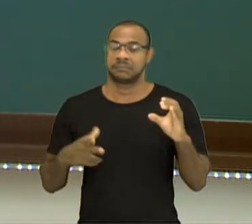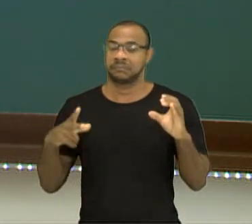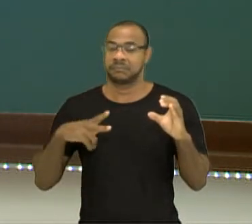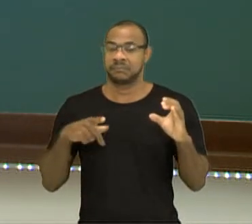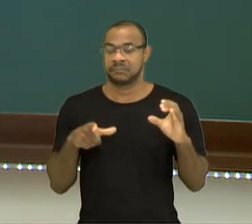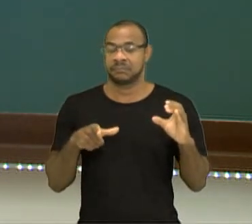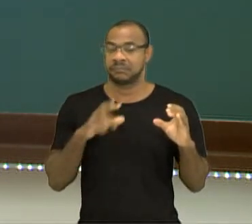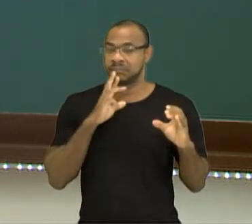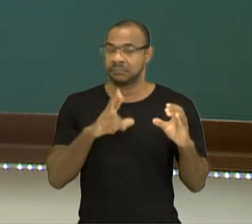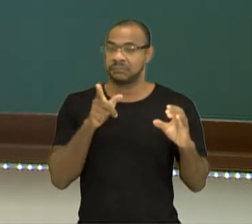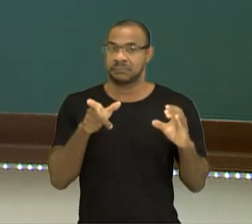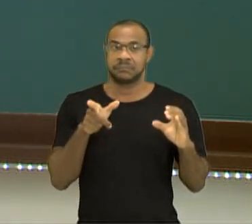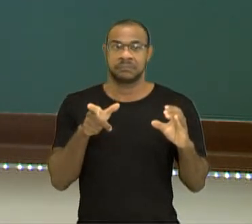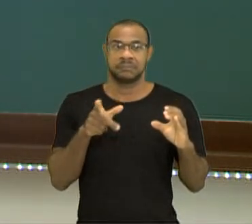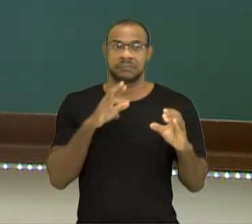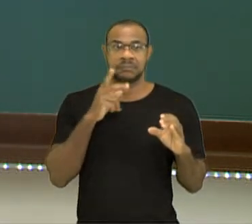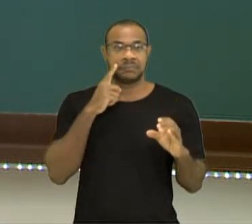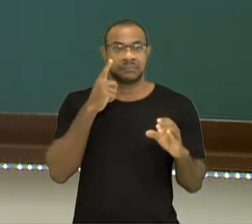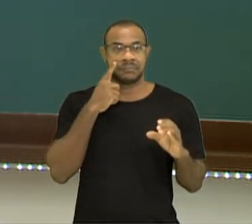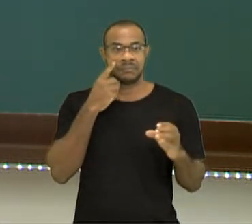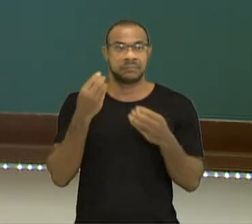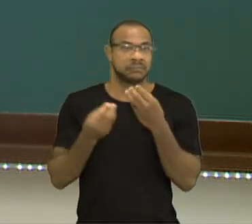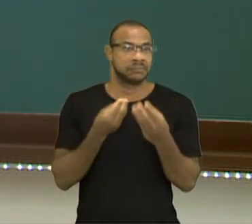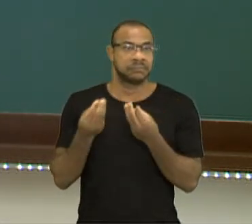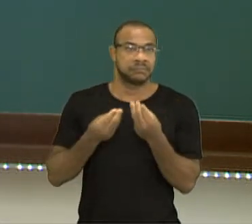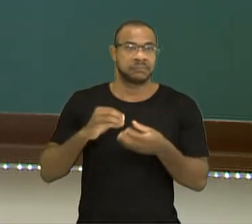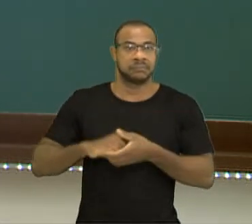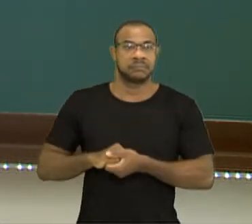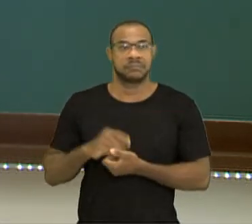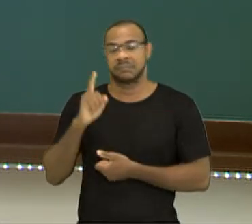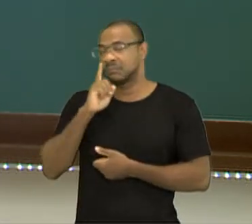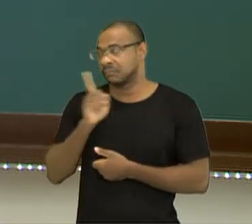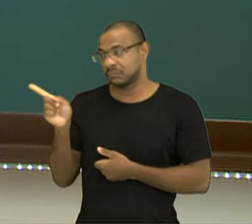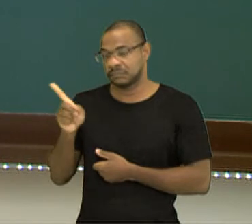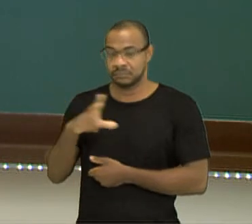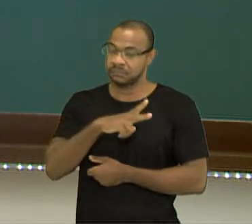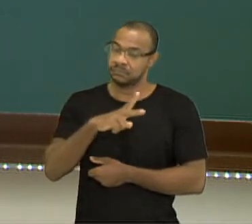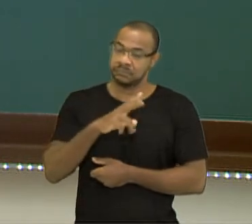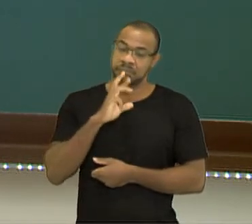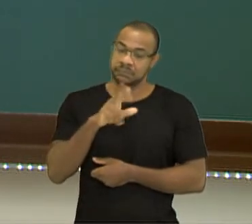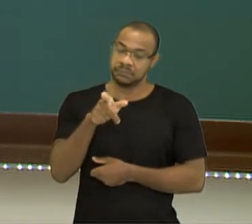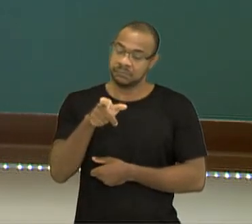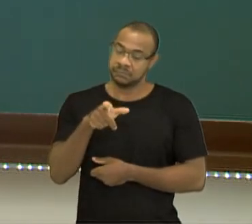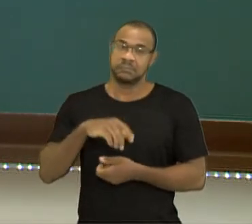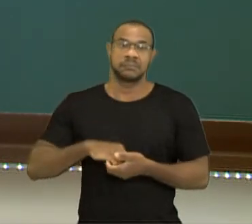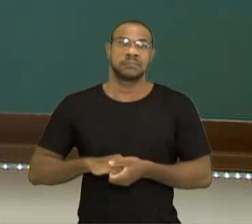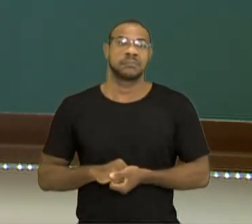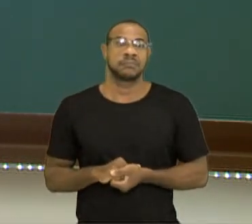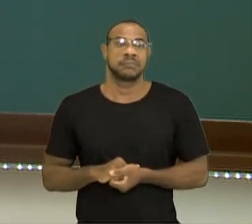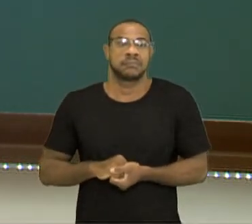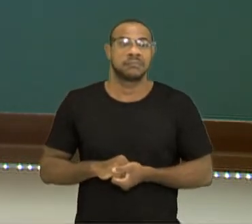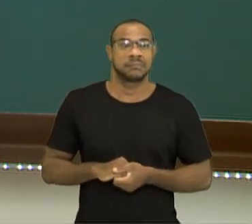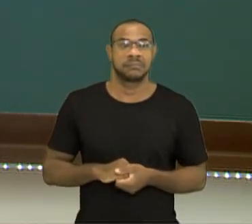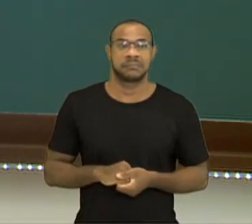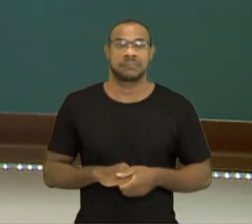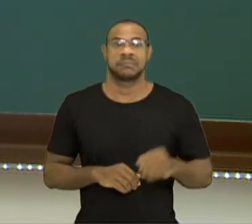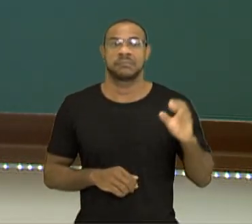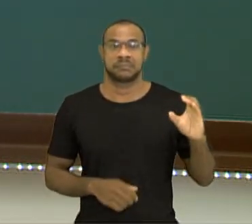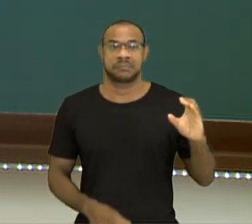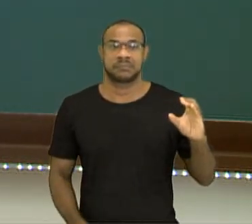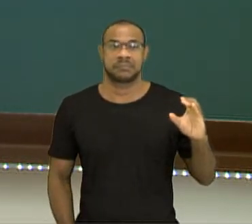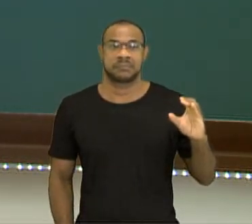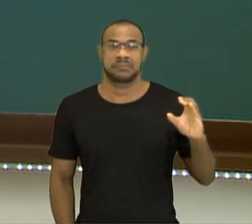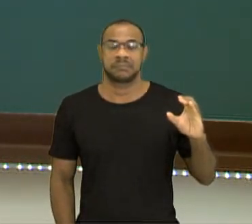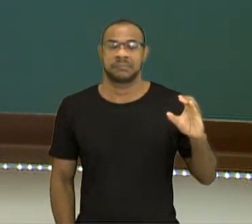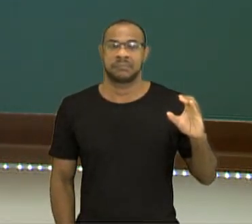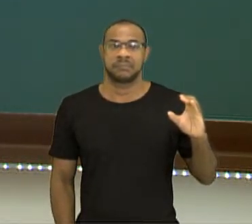vocês responderem em inglês, analisarem, pensarem, criticarem aí na tua cabeça e responder. Olha só. How about you? Would